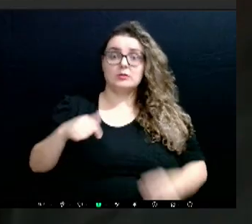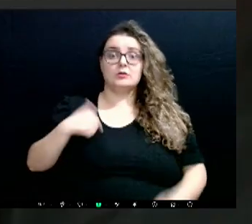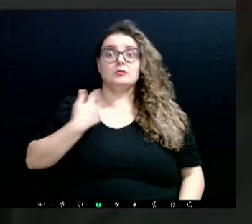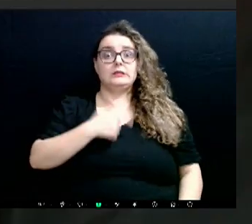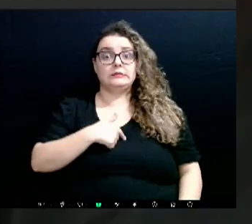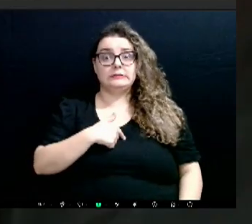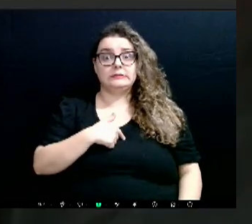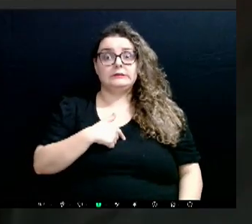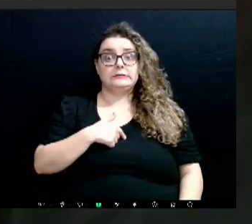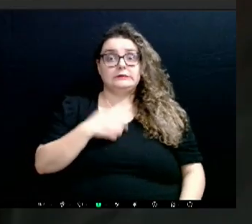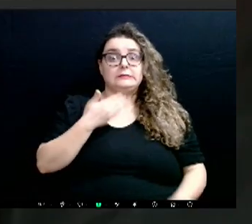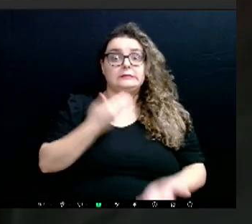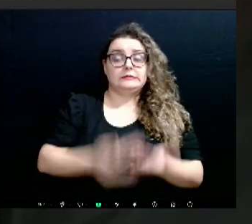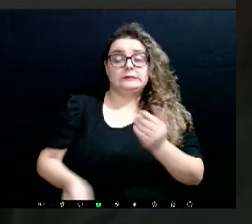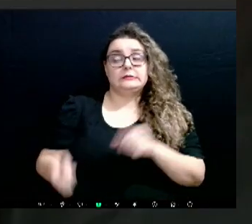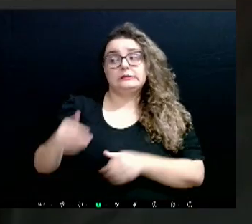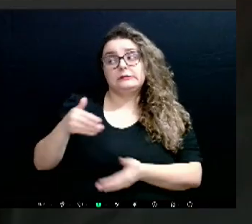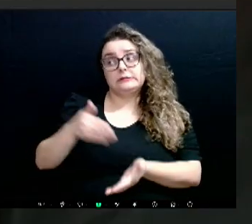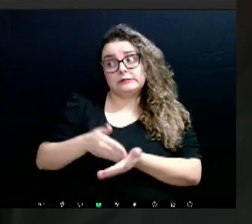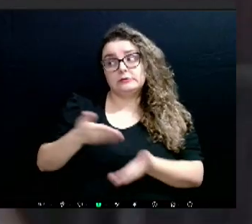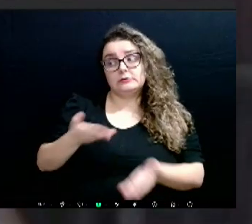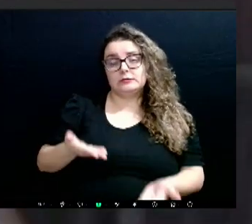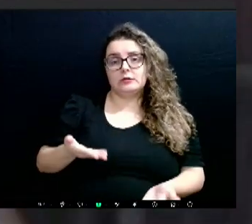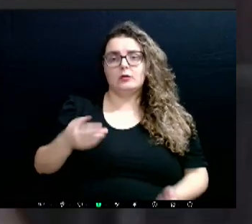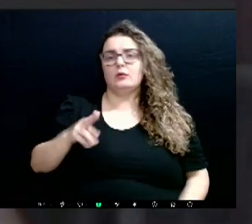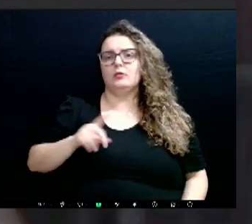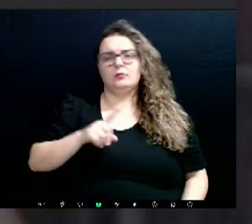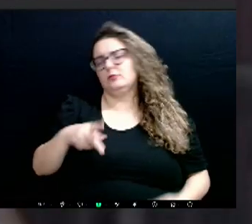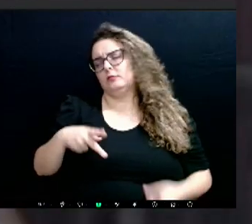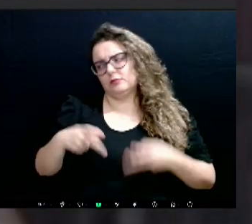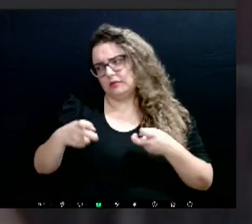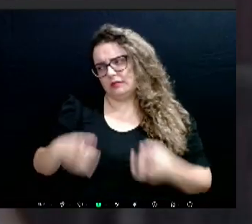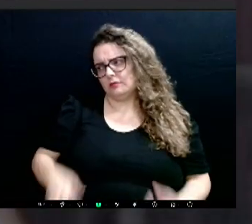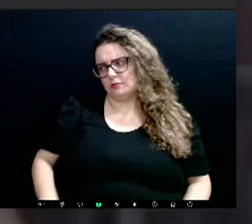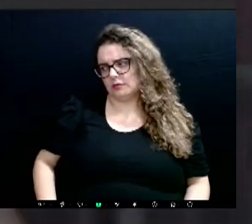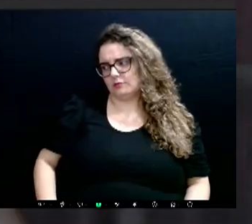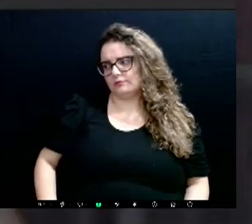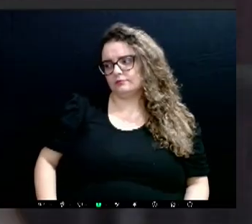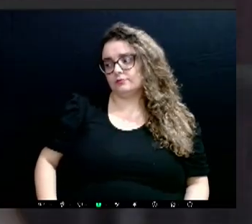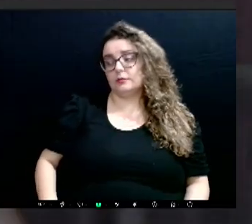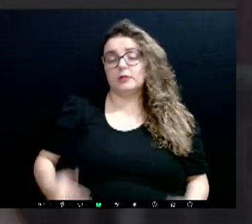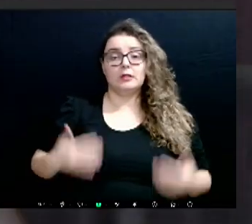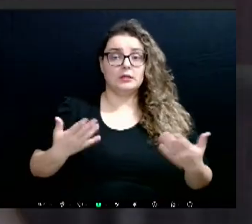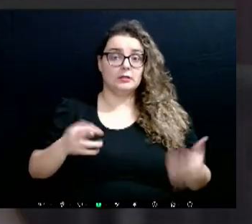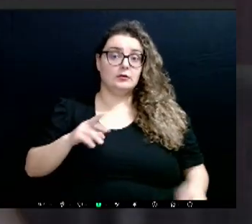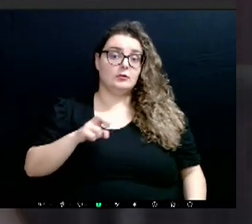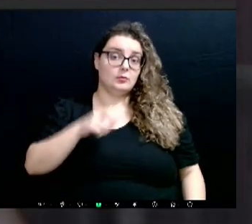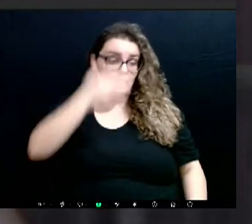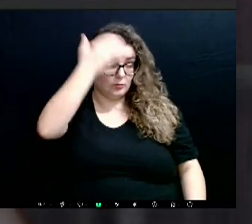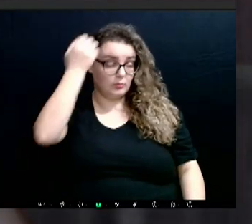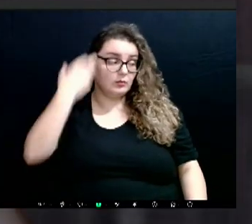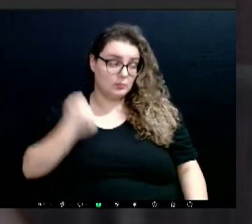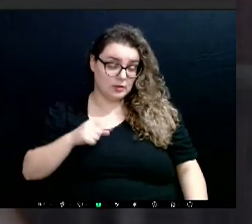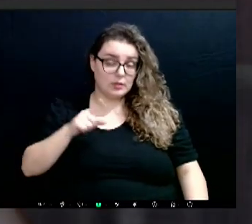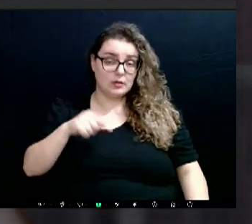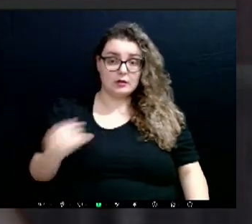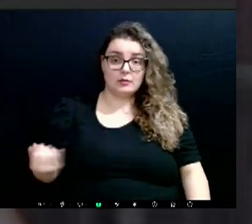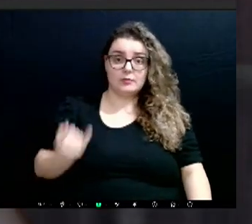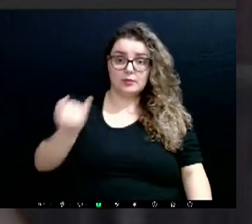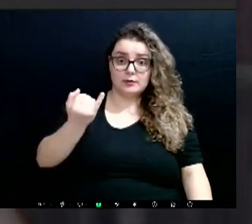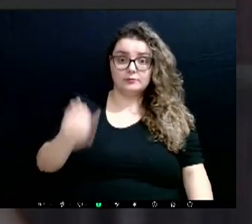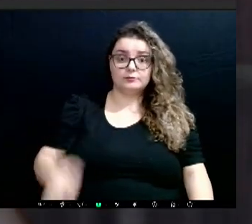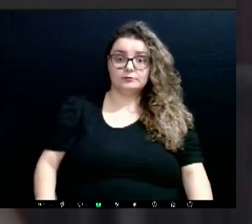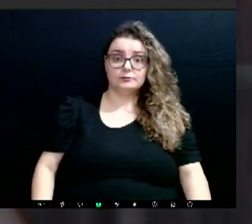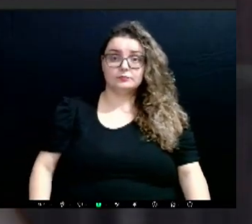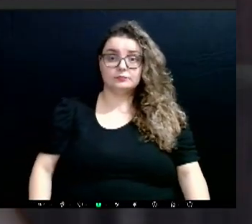dos limites ou a gente quase nem percebe? Então, Rúbia, esse é um ponto muito importante.